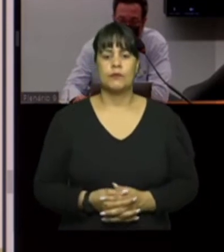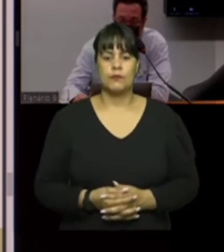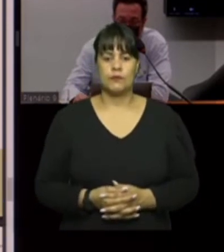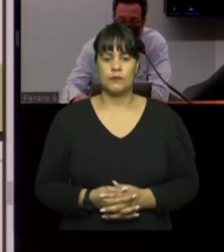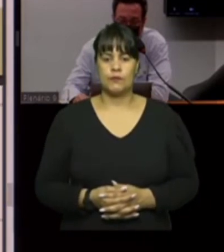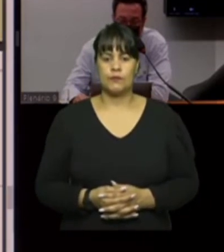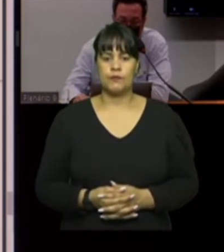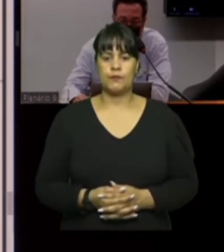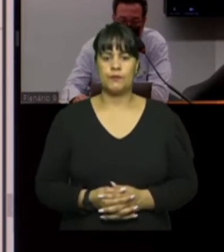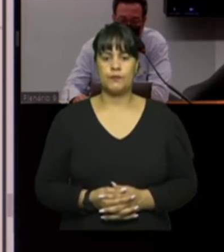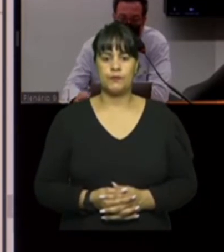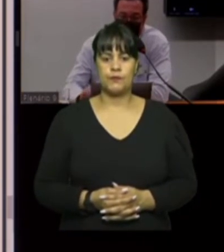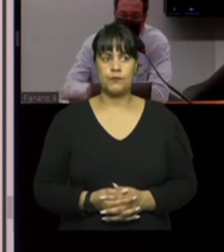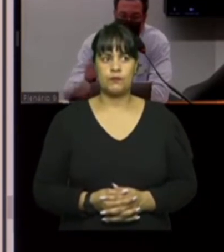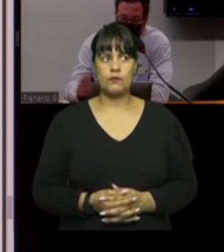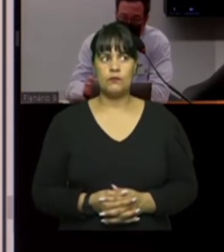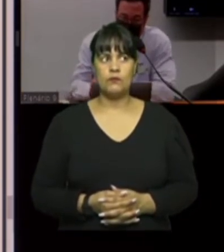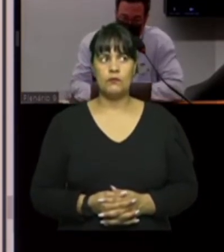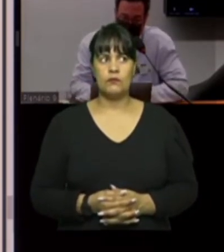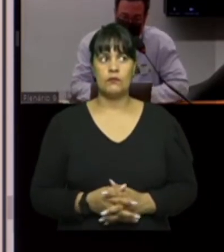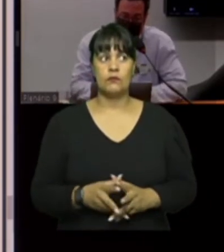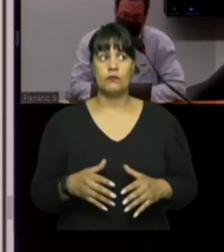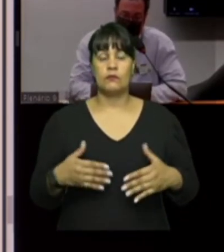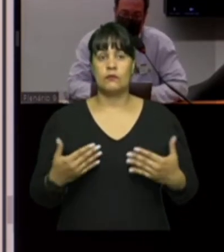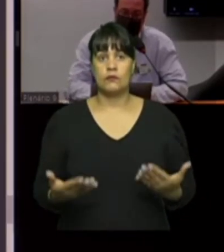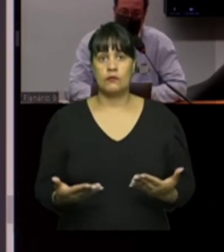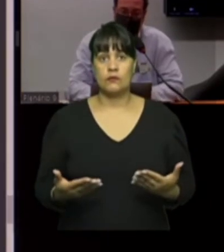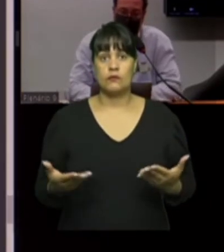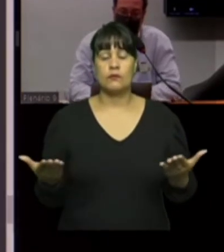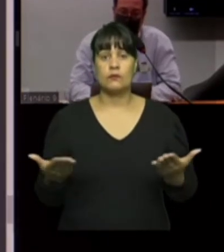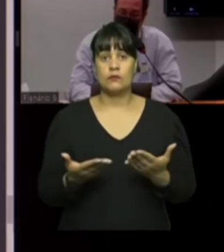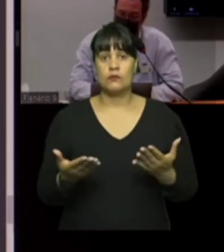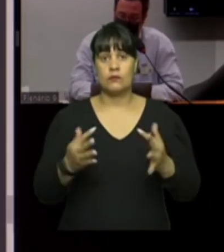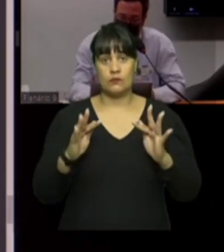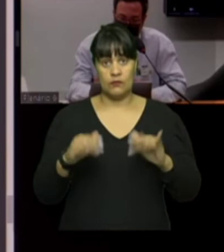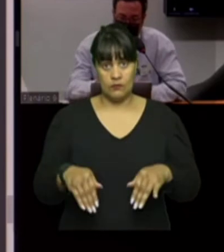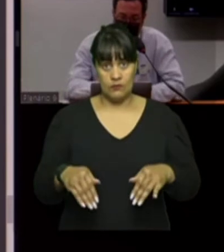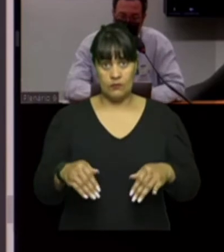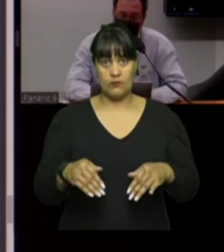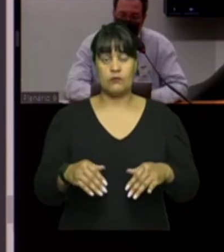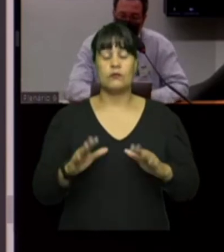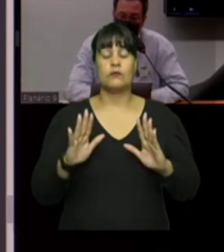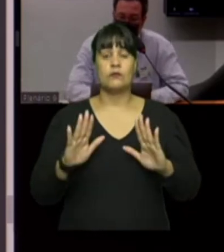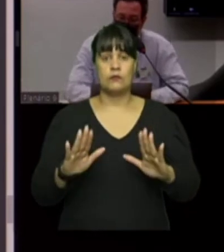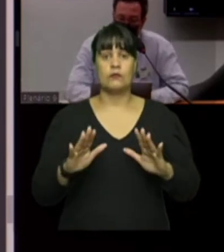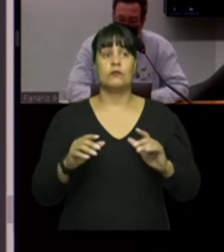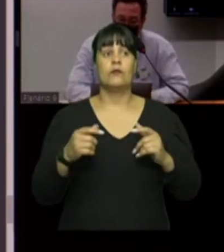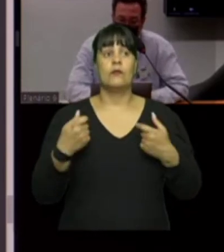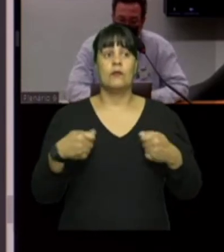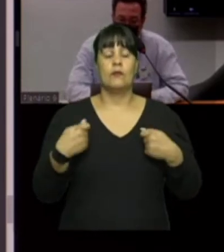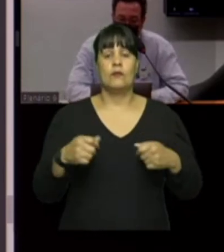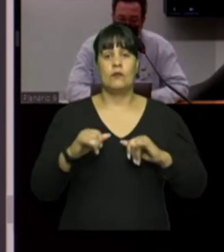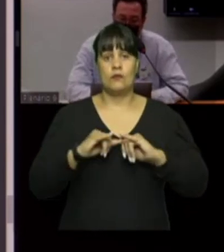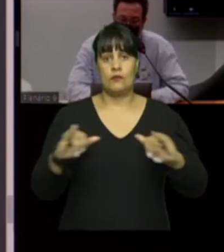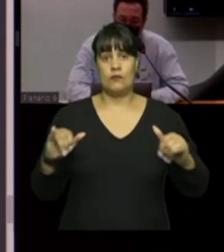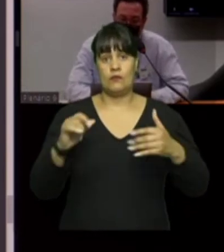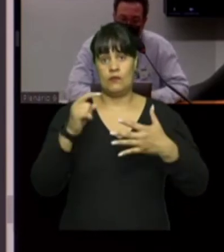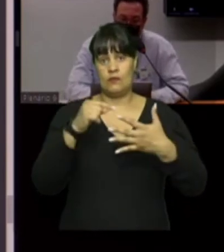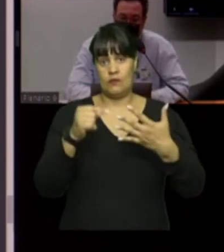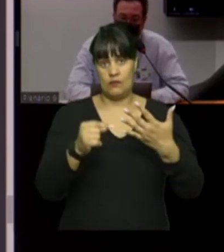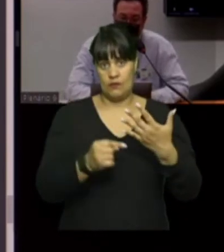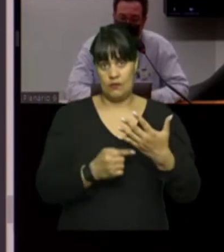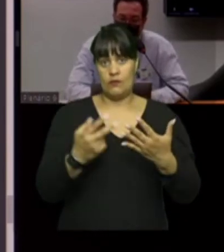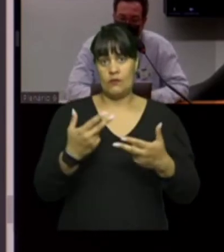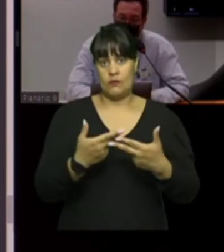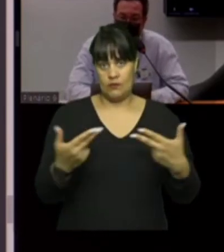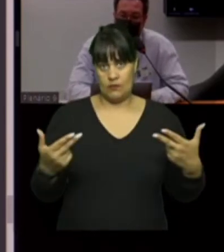favor. Bom, para fechar, deputada, tem alguns pontos que a gente entende, que o Desinstitute